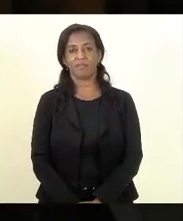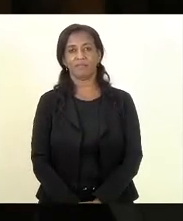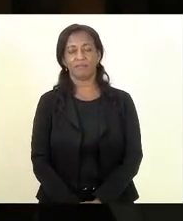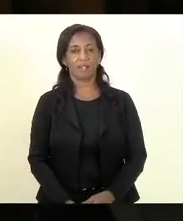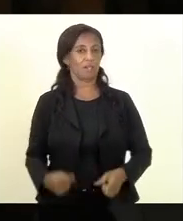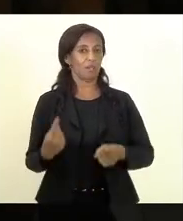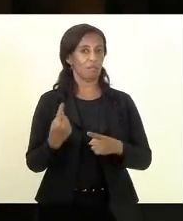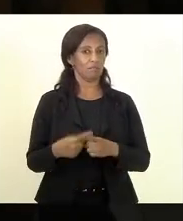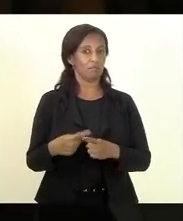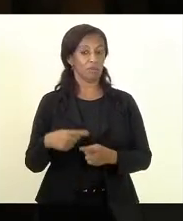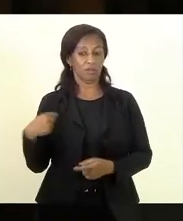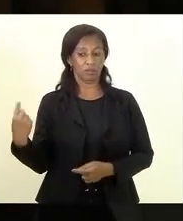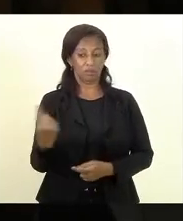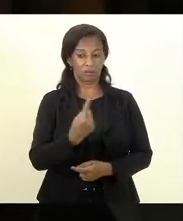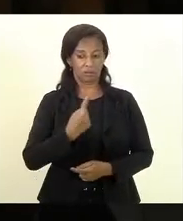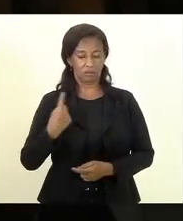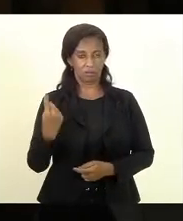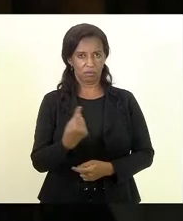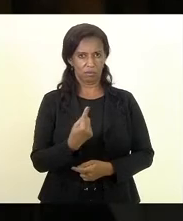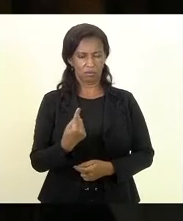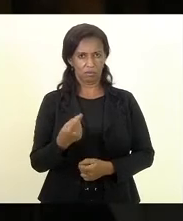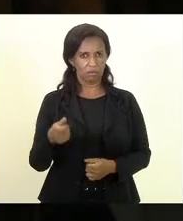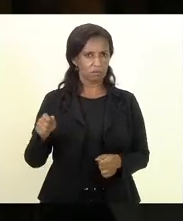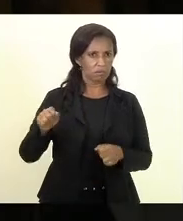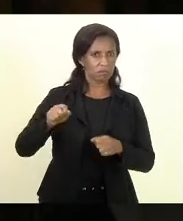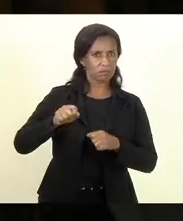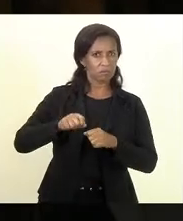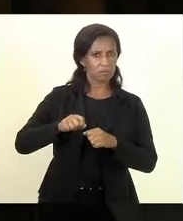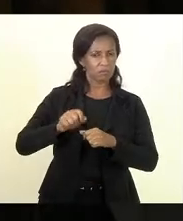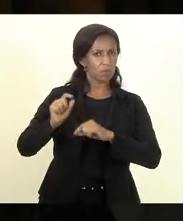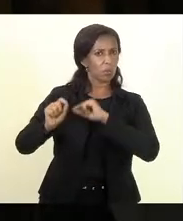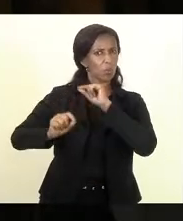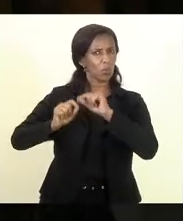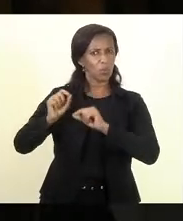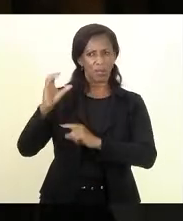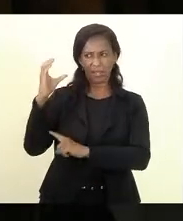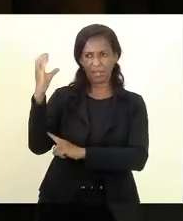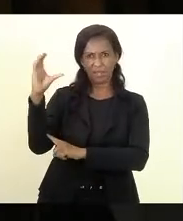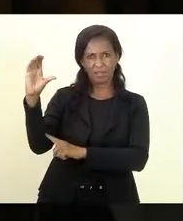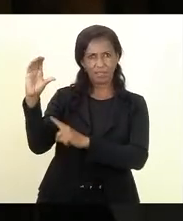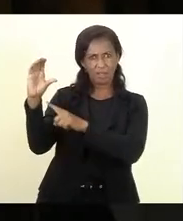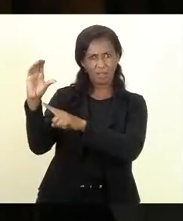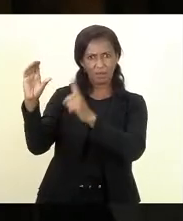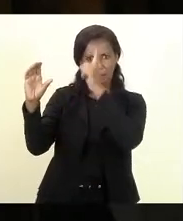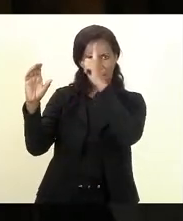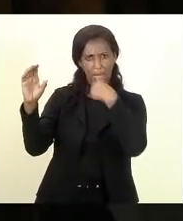Porque nós estamos fazendo aquilo que a ciência manda.